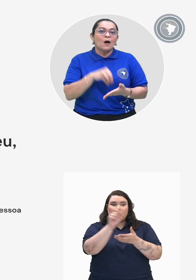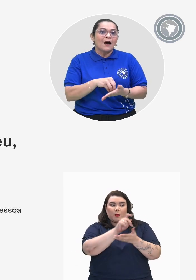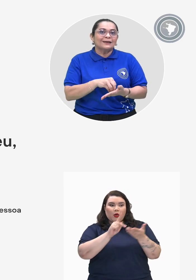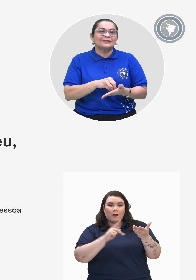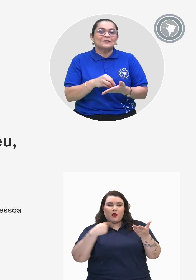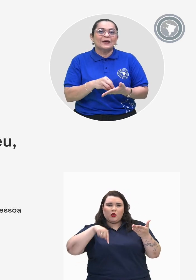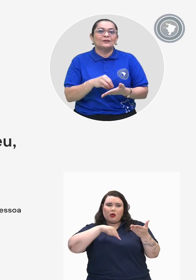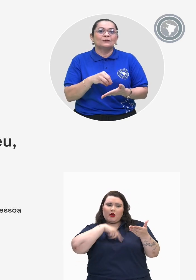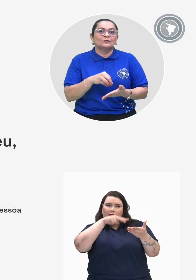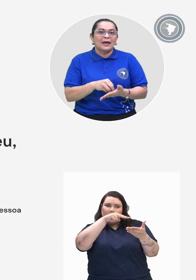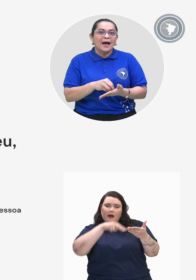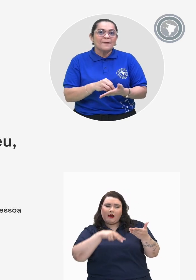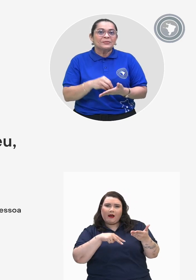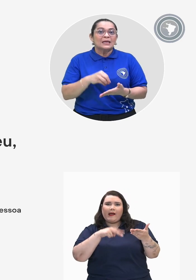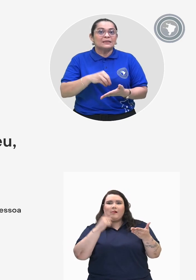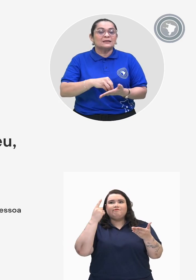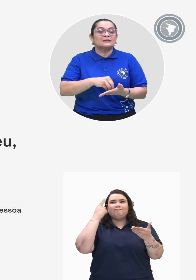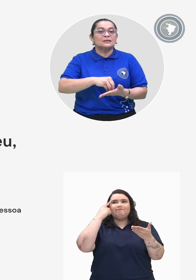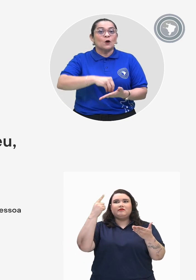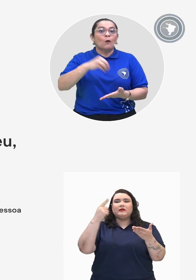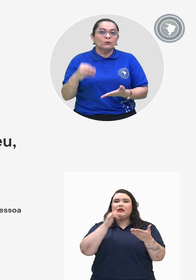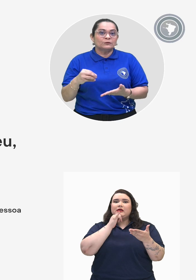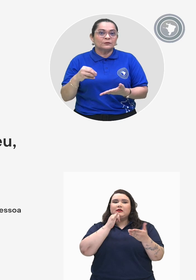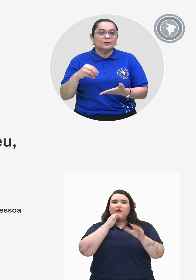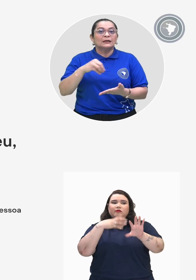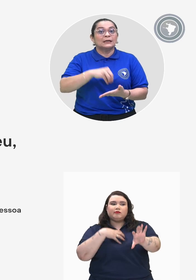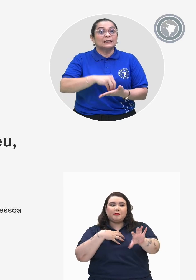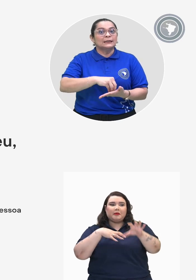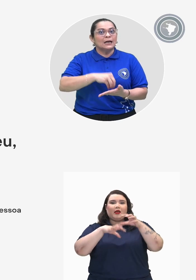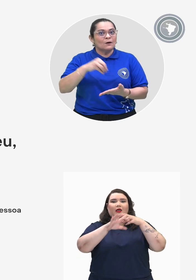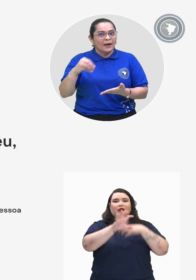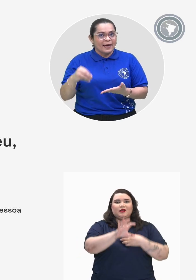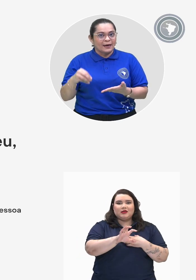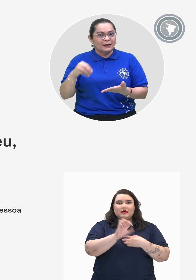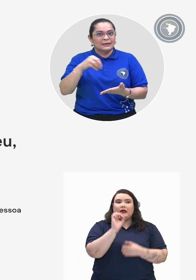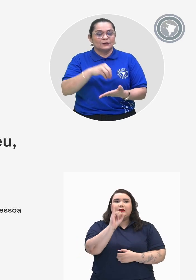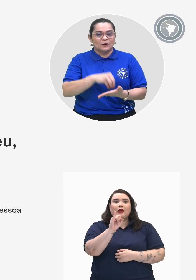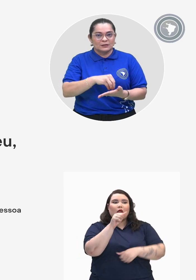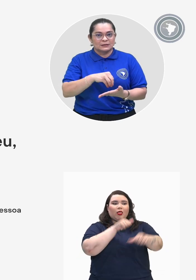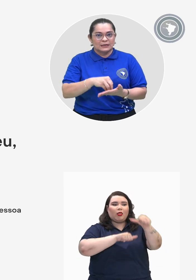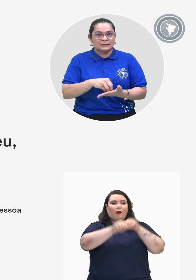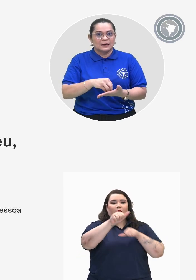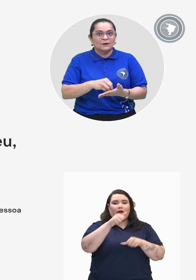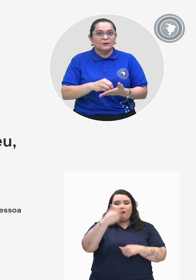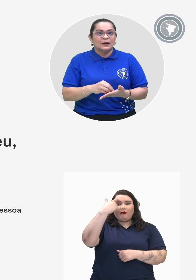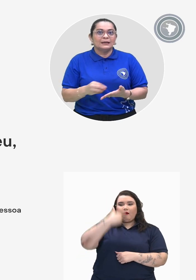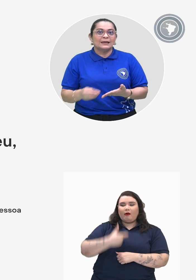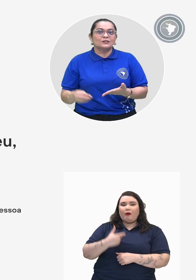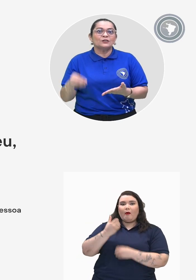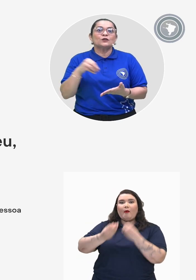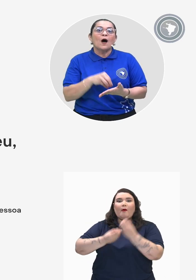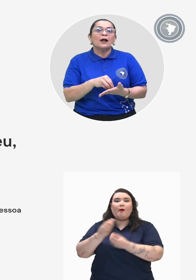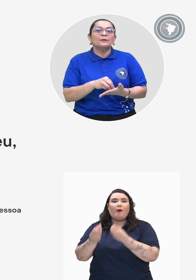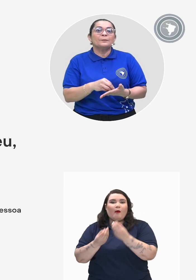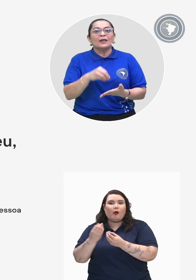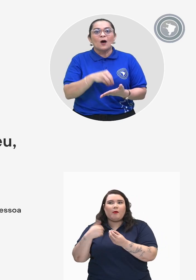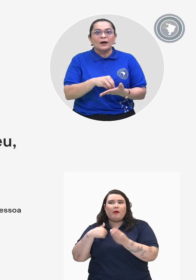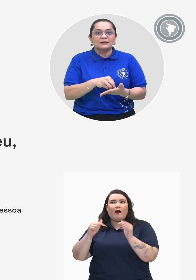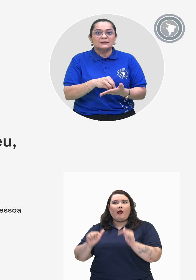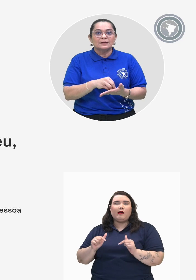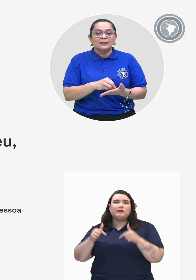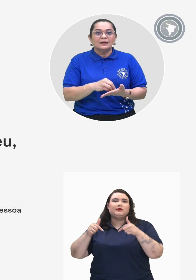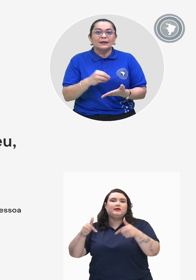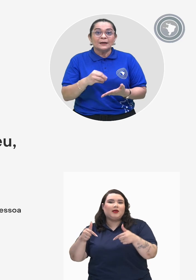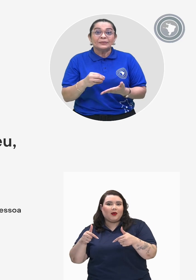se coloque também no lugar desse outro que não é da nossa nação e que a gente olhe para